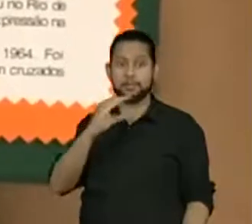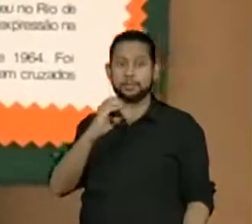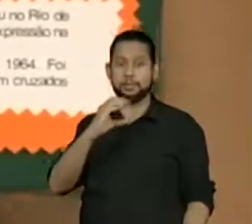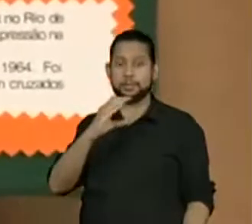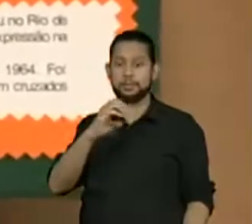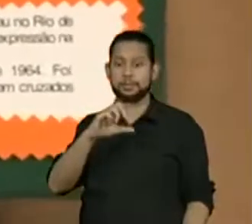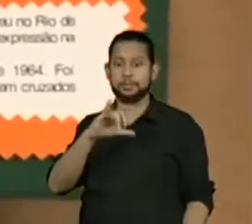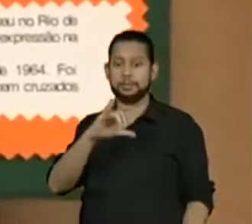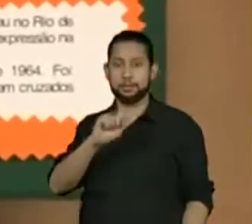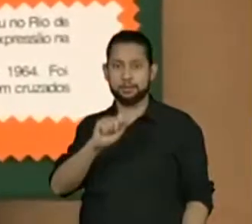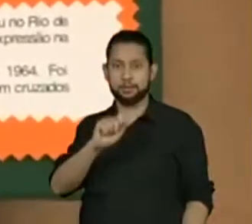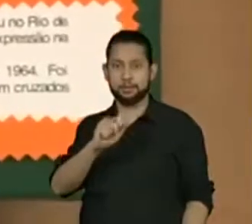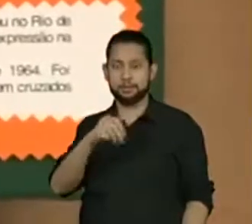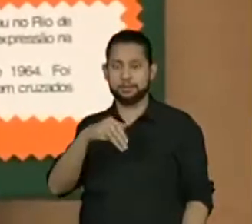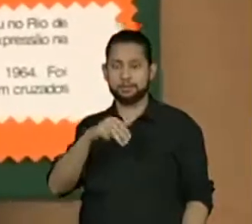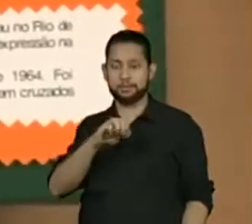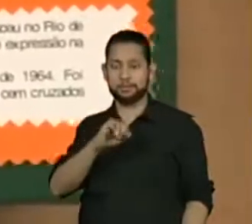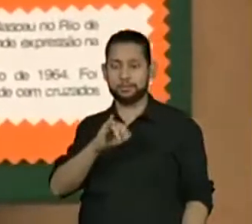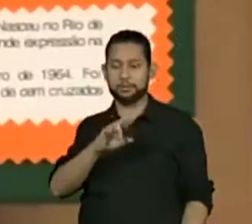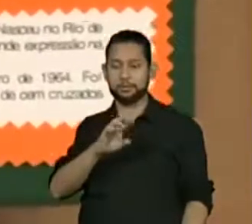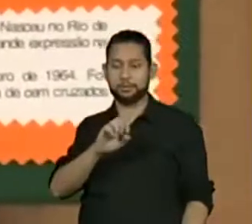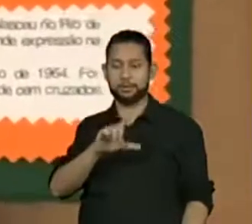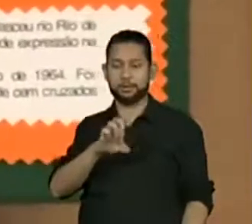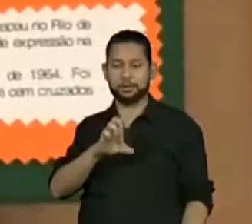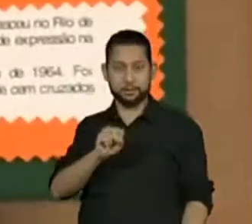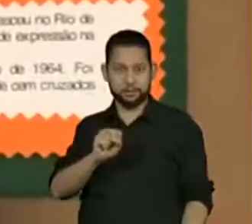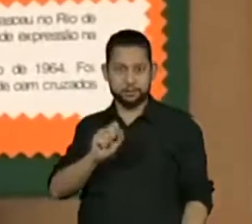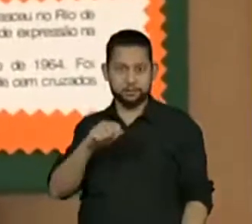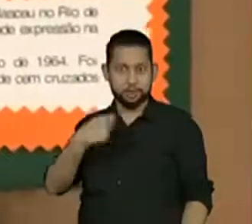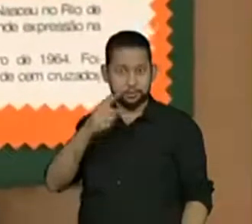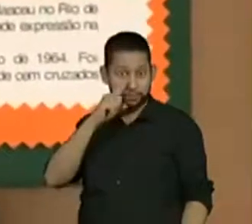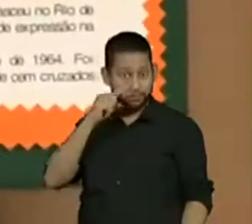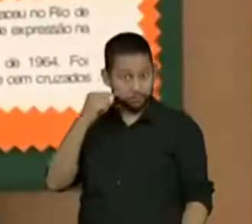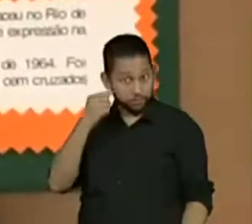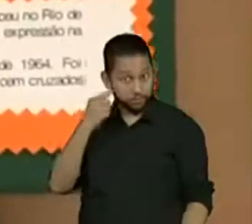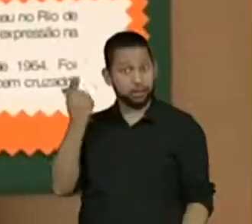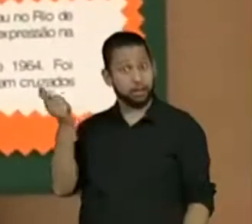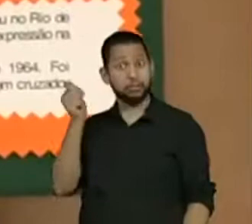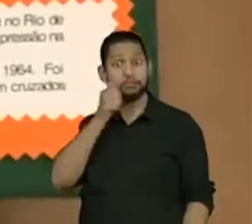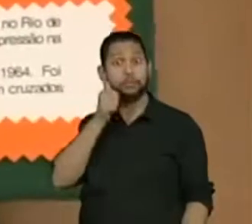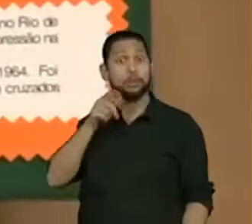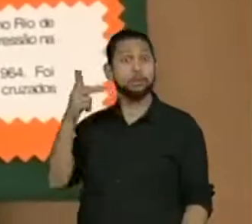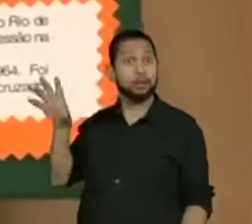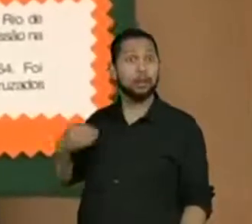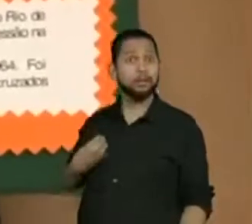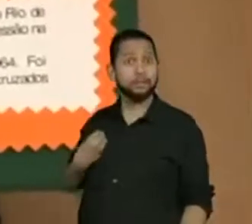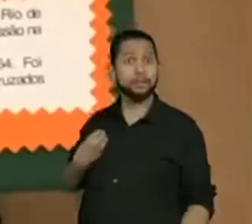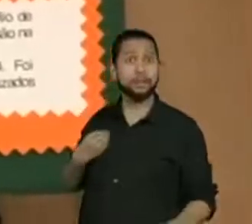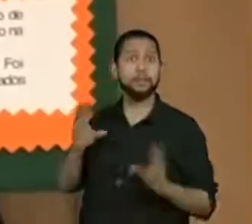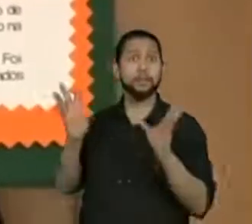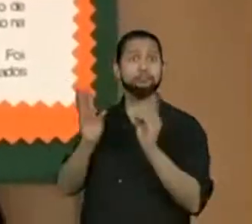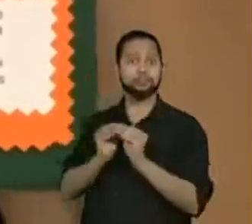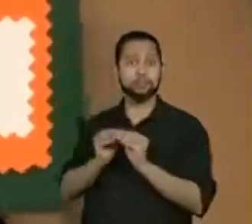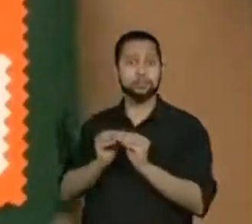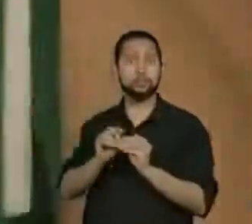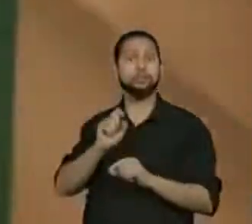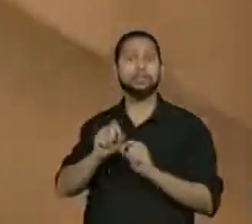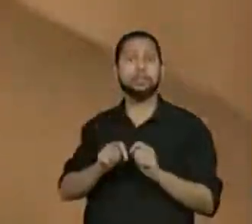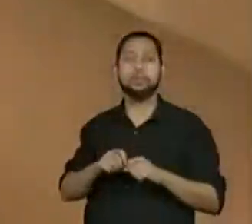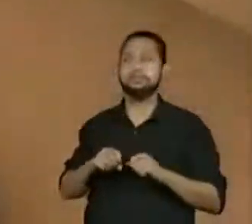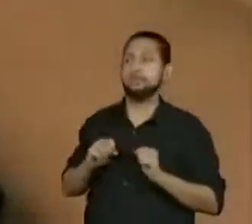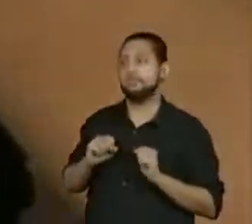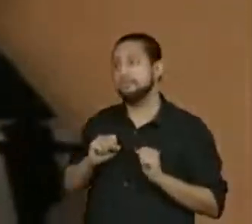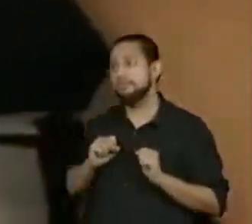tá esses livros não vão ganhar até imagem gente a biografia da Cecília Meireles a língua do neném